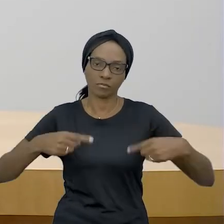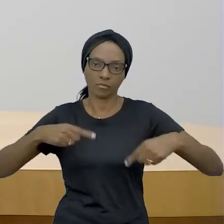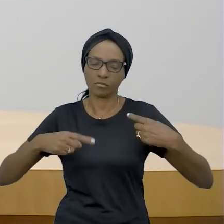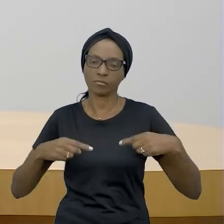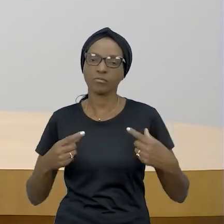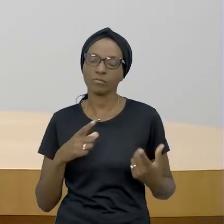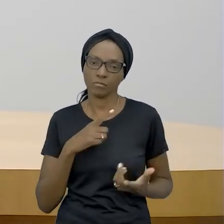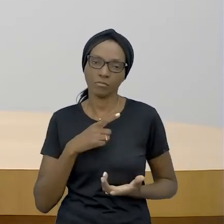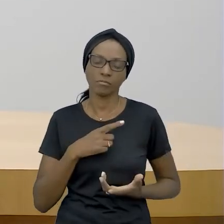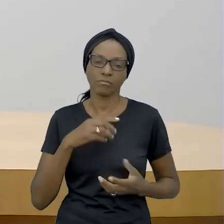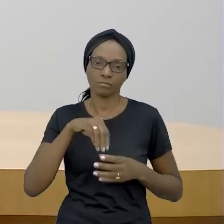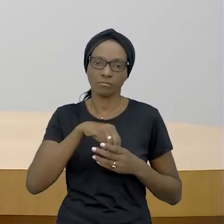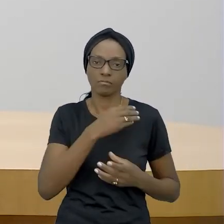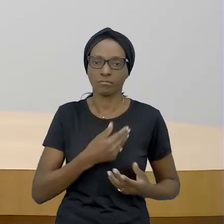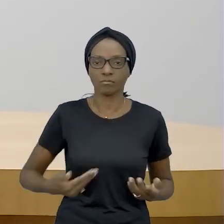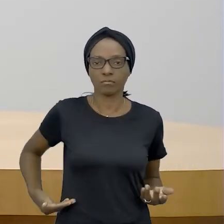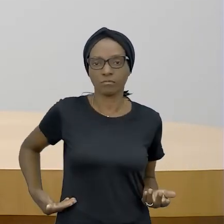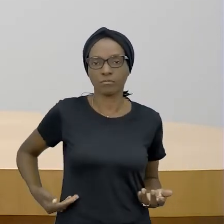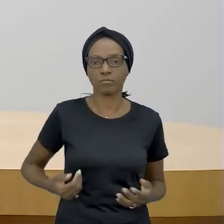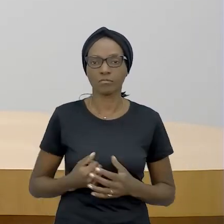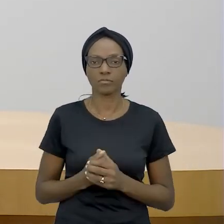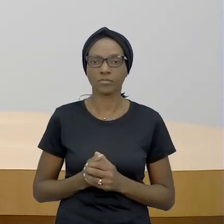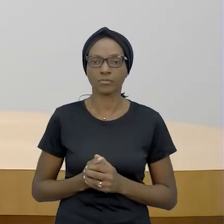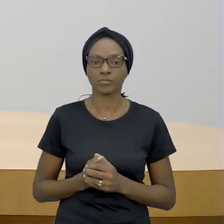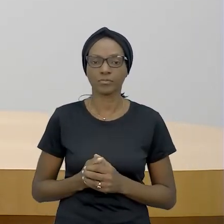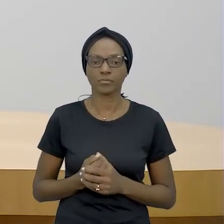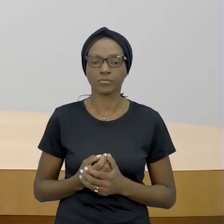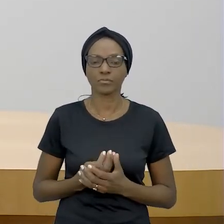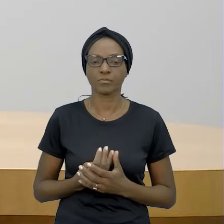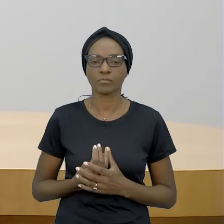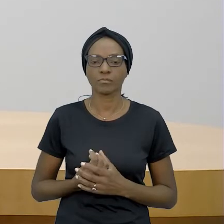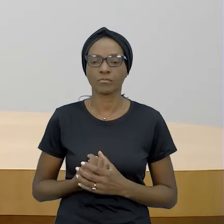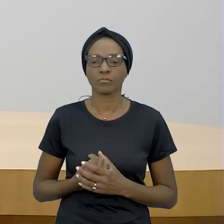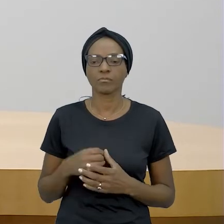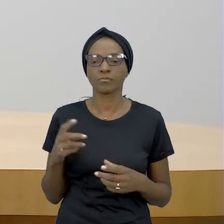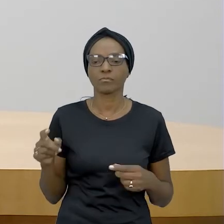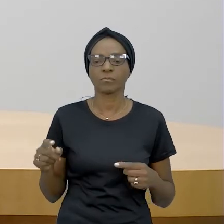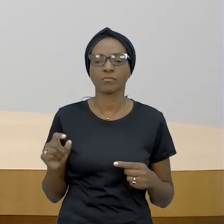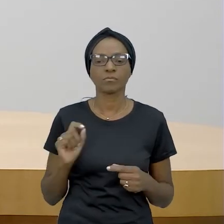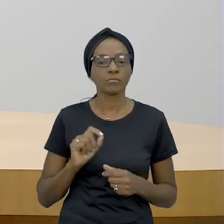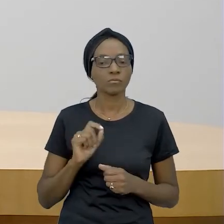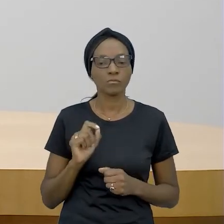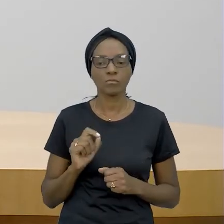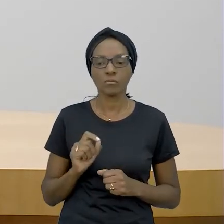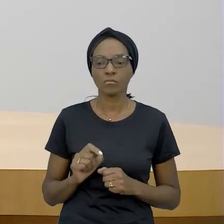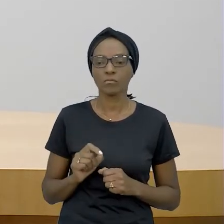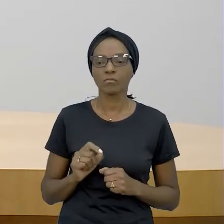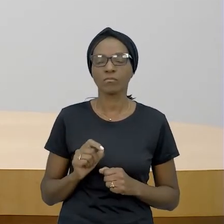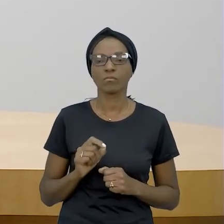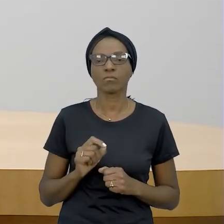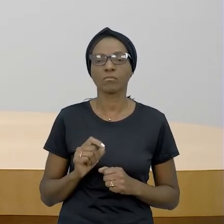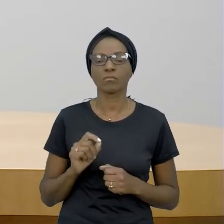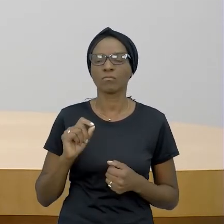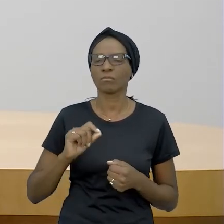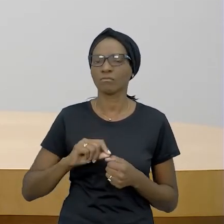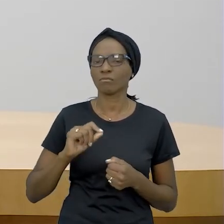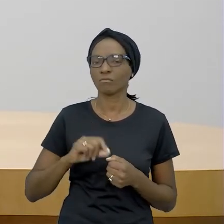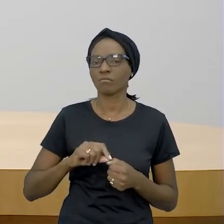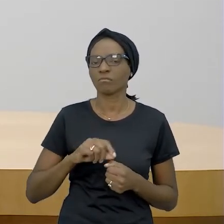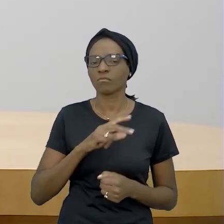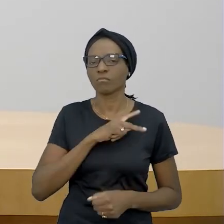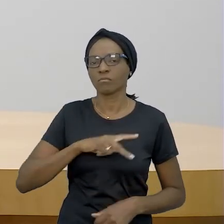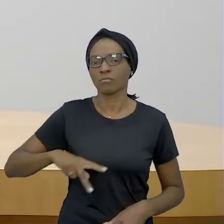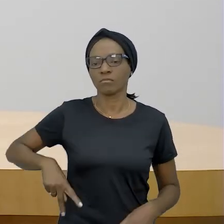né, de governo. E aí, o que afinal de contas faz o presidente